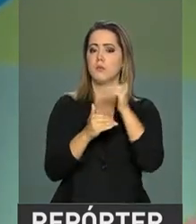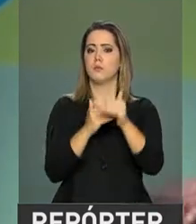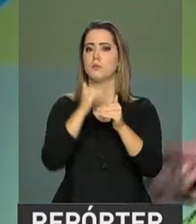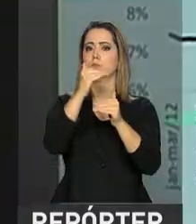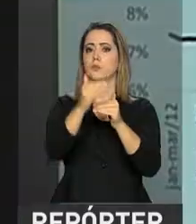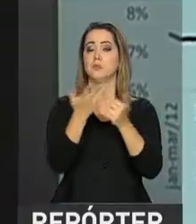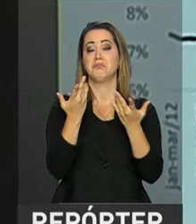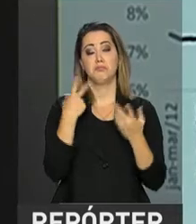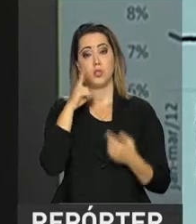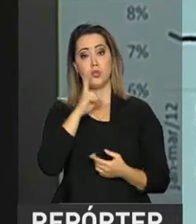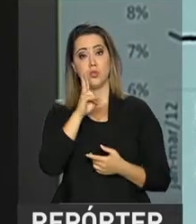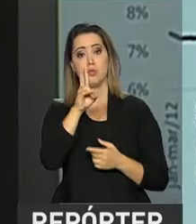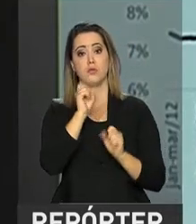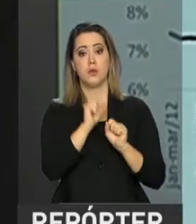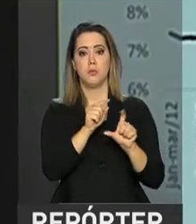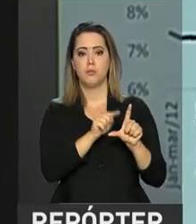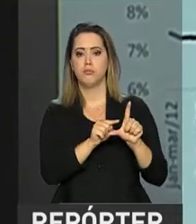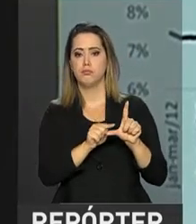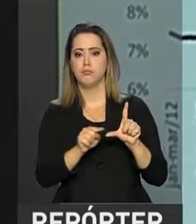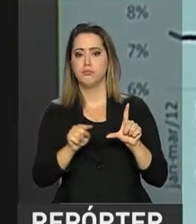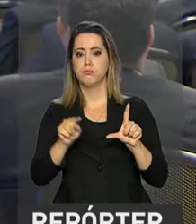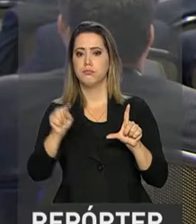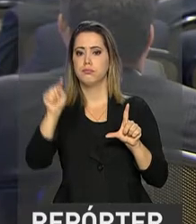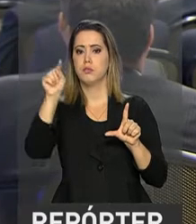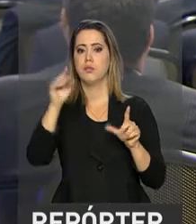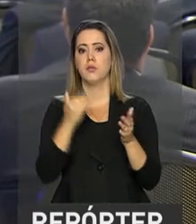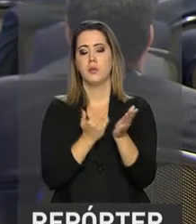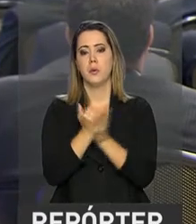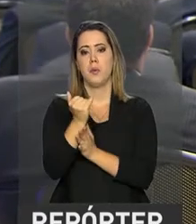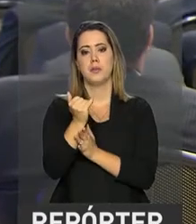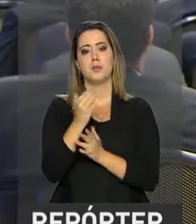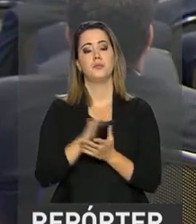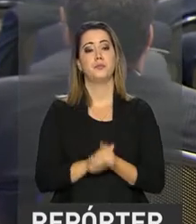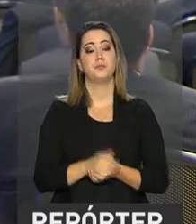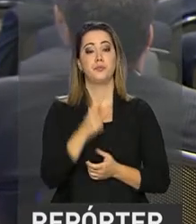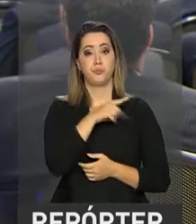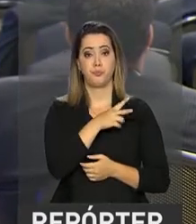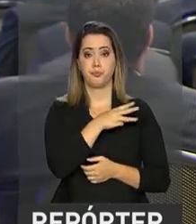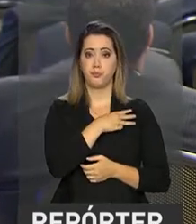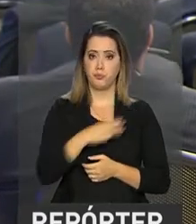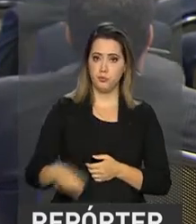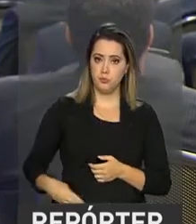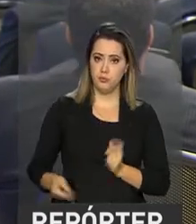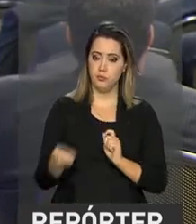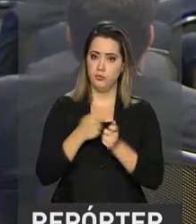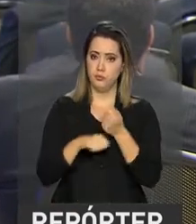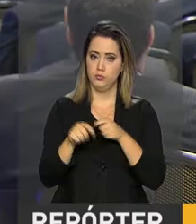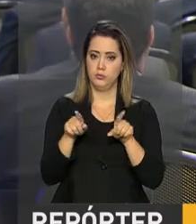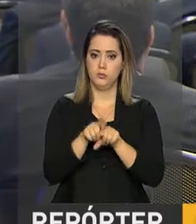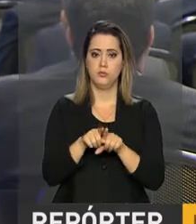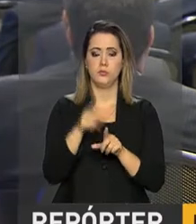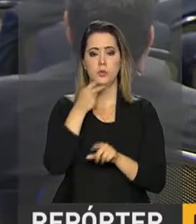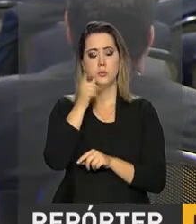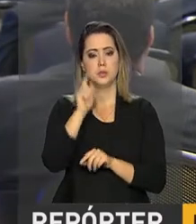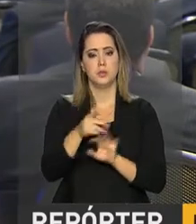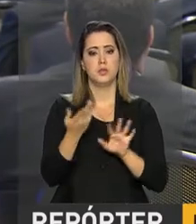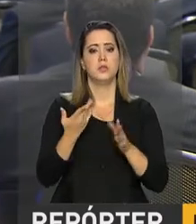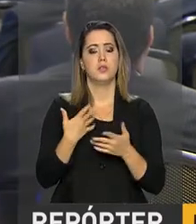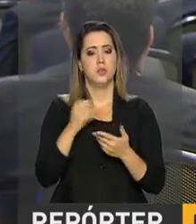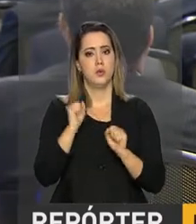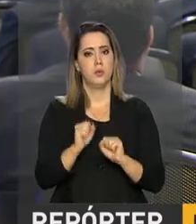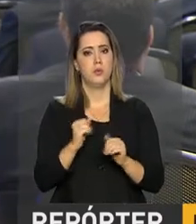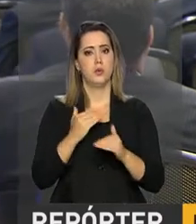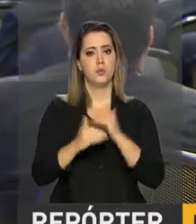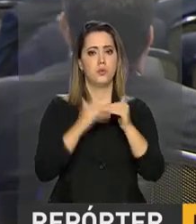tendência daqui a selar o ministro da fazenda também citou medidas que vêm sendo adotadas para melhorar a